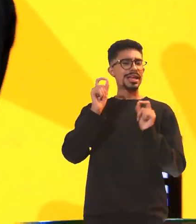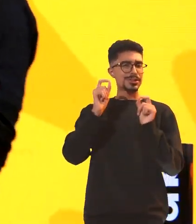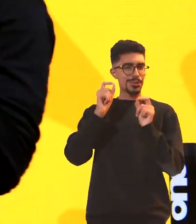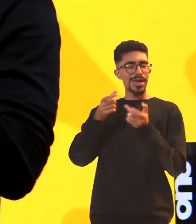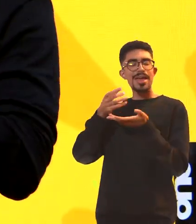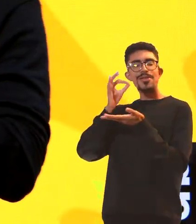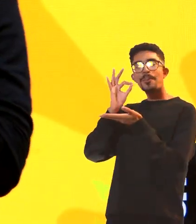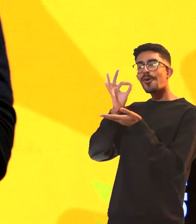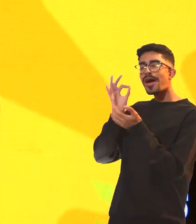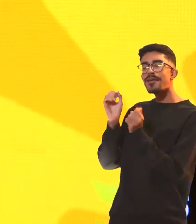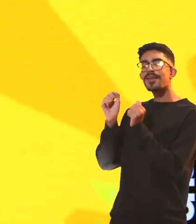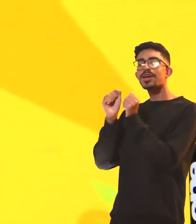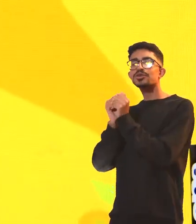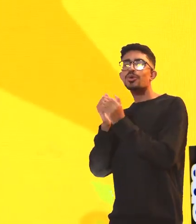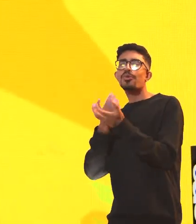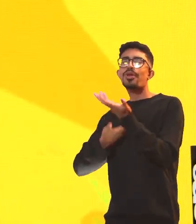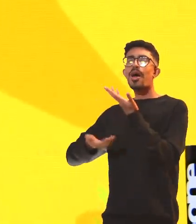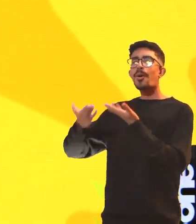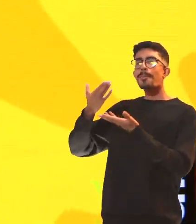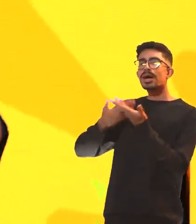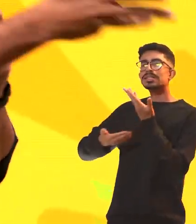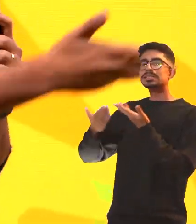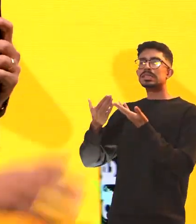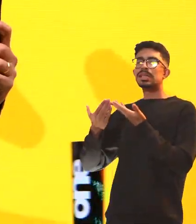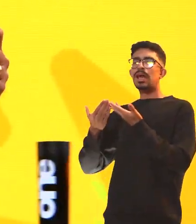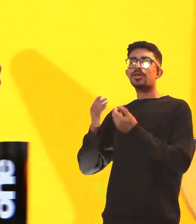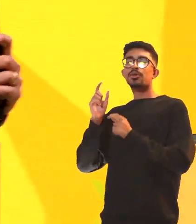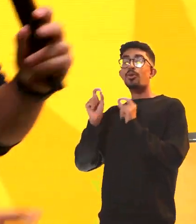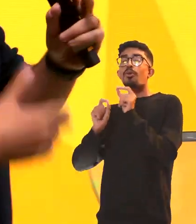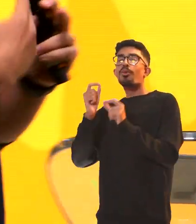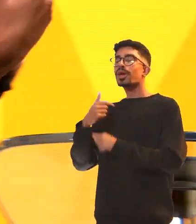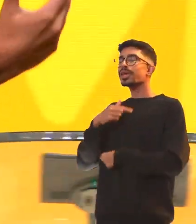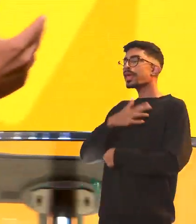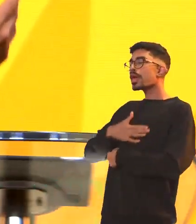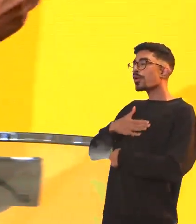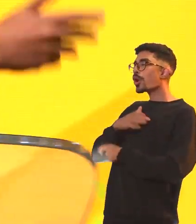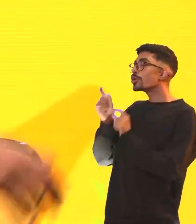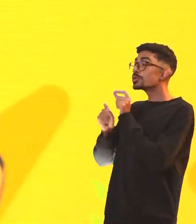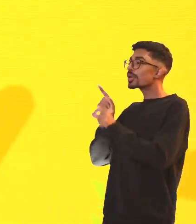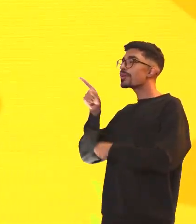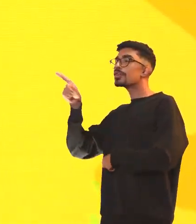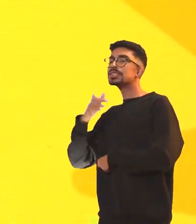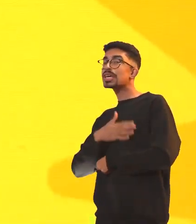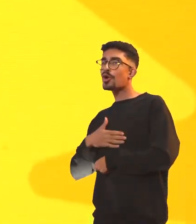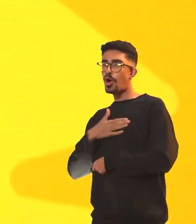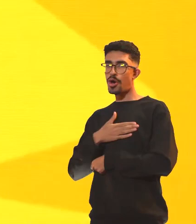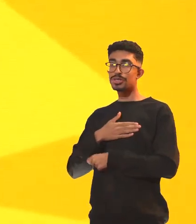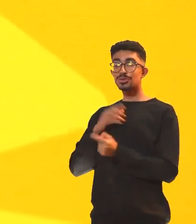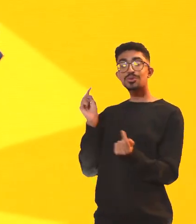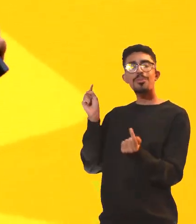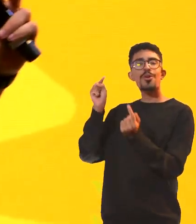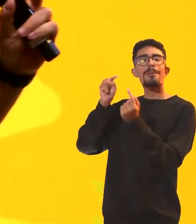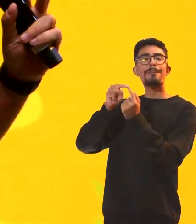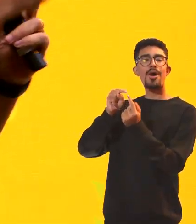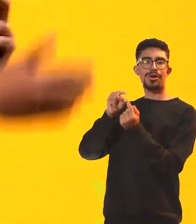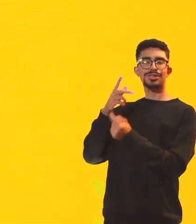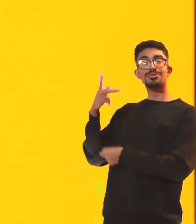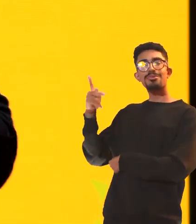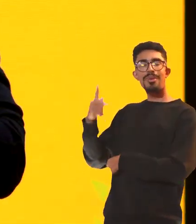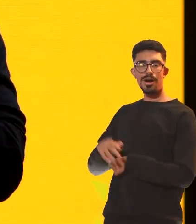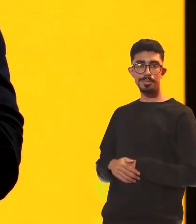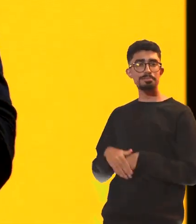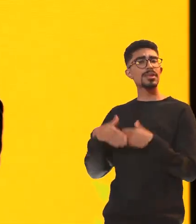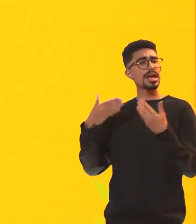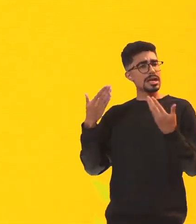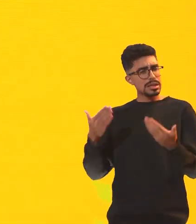vai aumentando, eles vão compartilhando o gosto de cada um, compartilhando os objetivos de vida, ou seja, as coisas vão dando